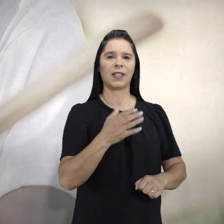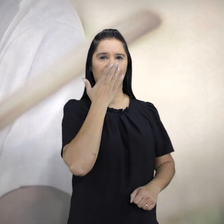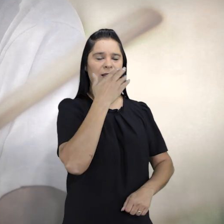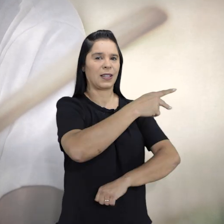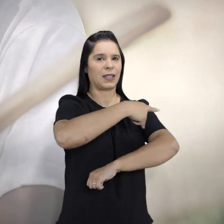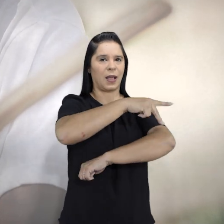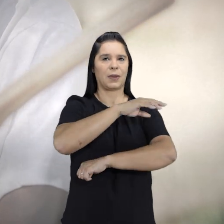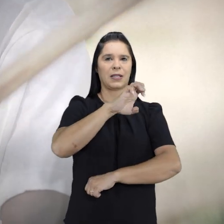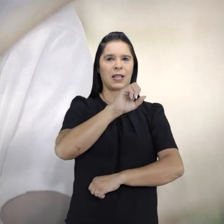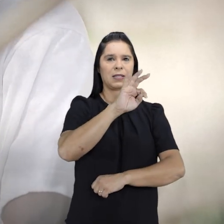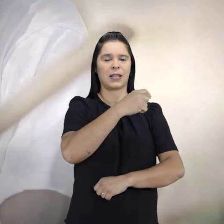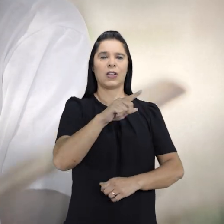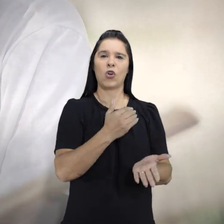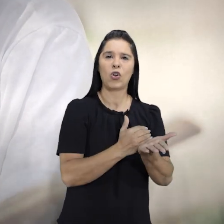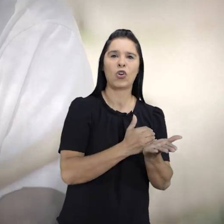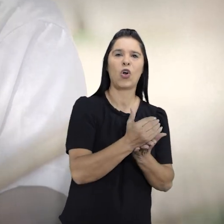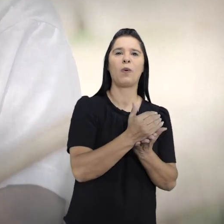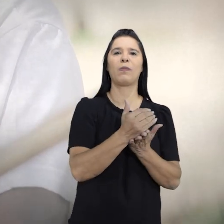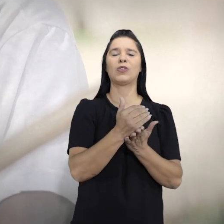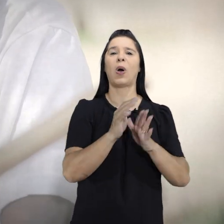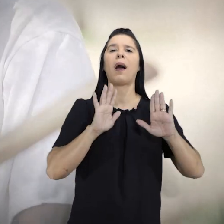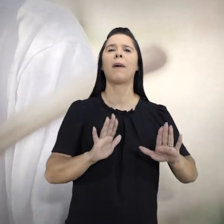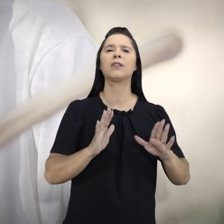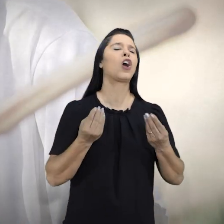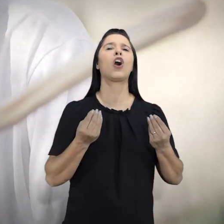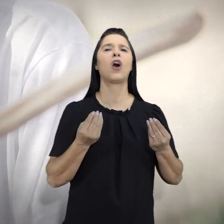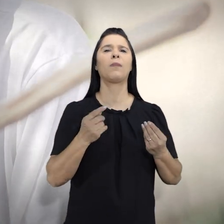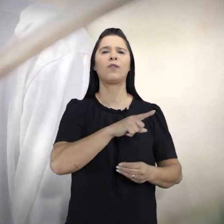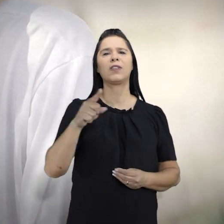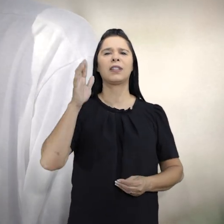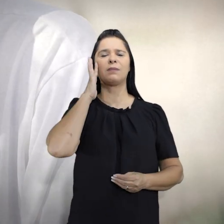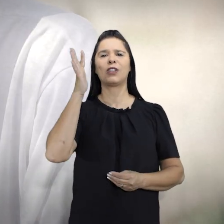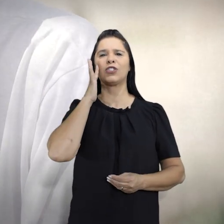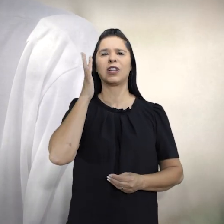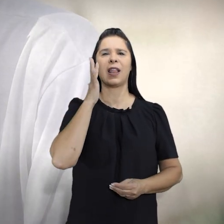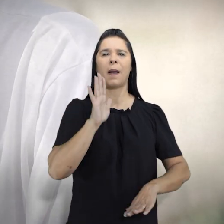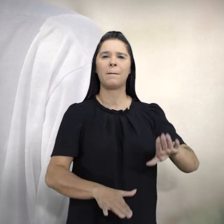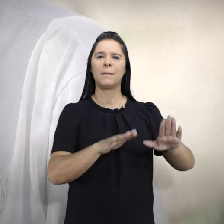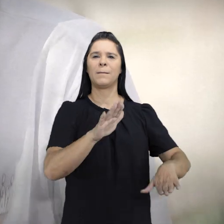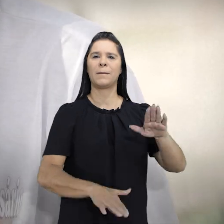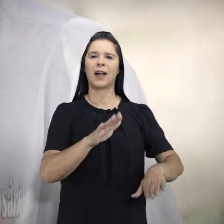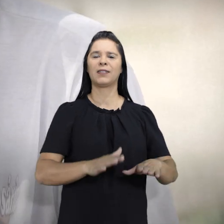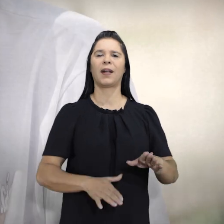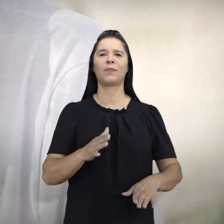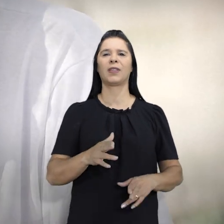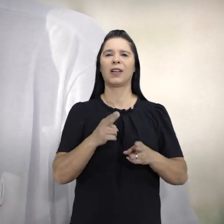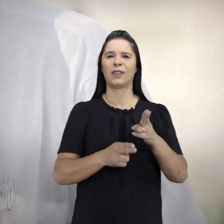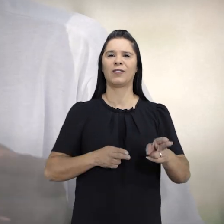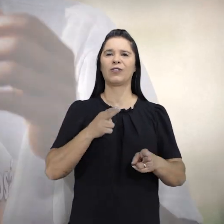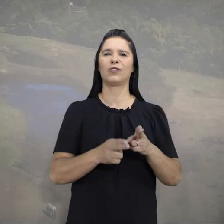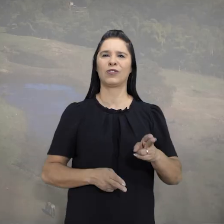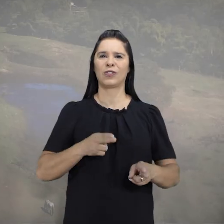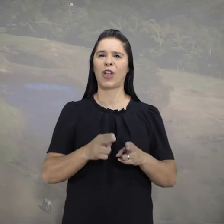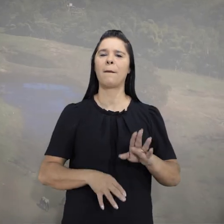Estação. E aí a gente começou, mas como que vai ser isso? Vamos imaginar que fosse o batido da caixa do trem.